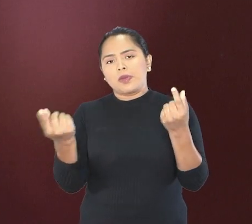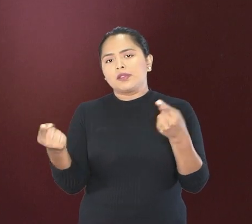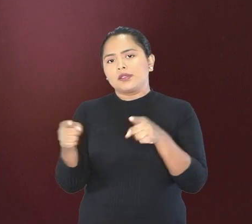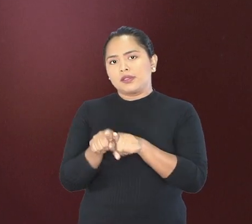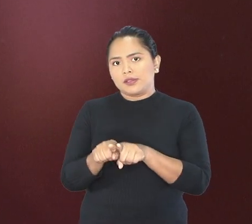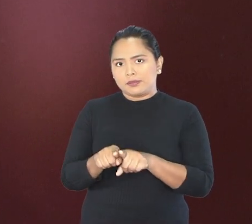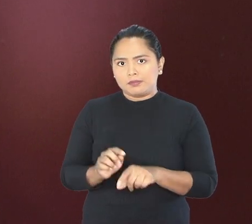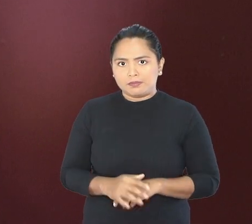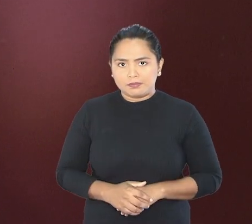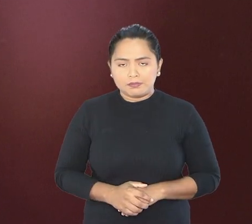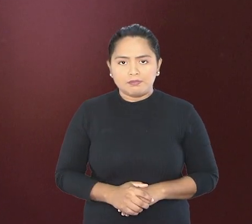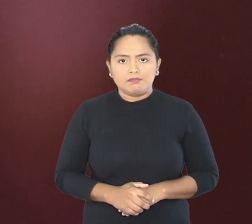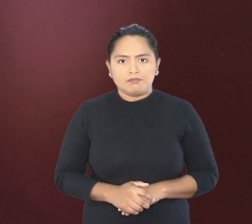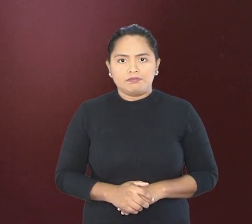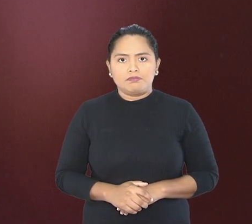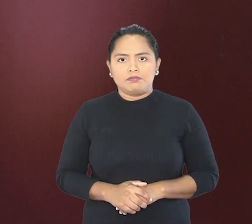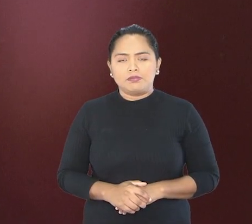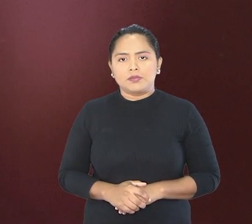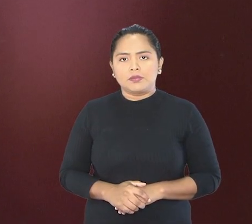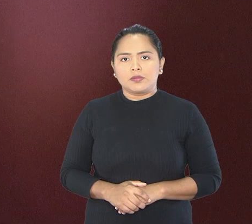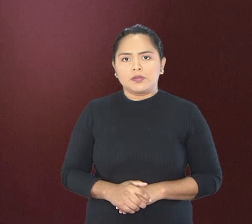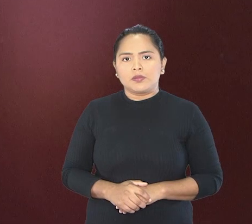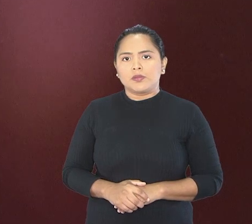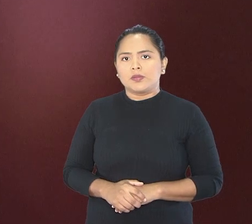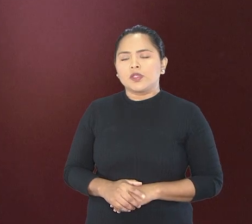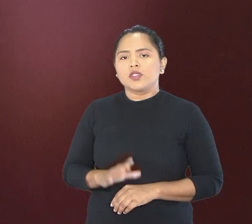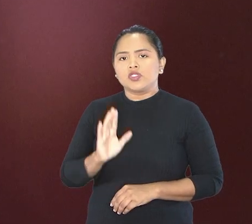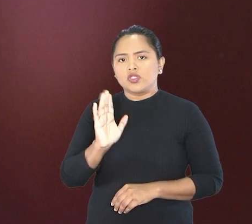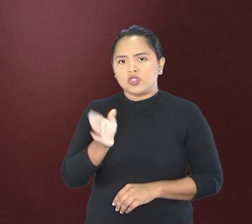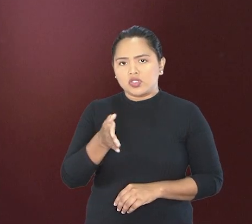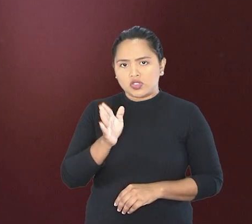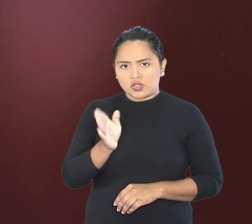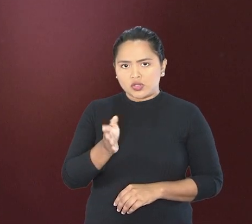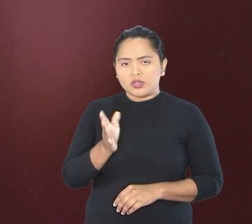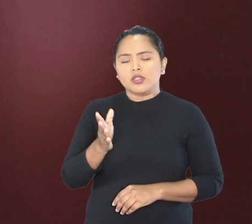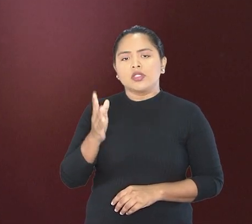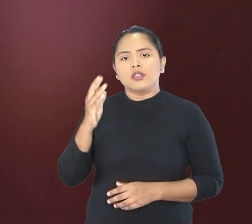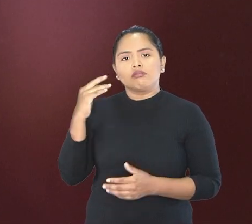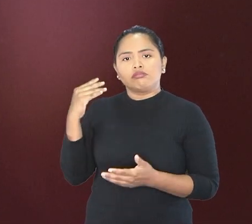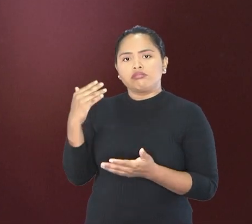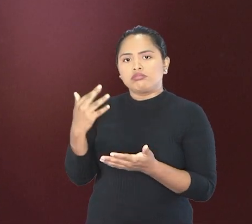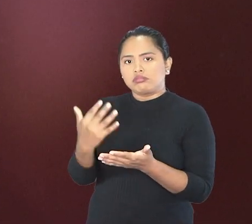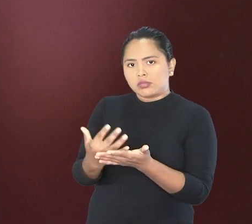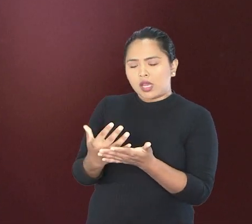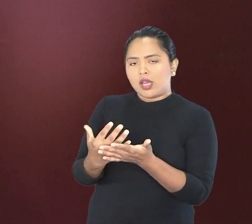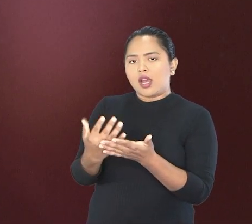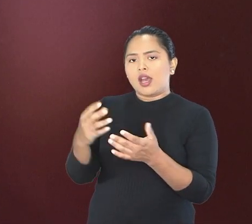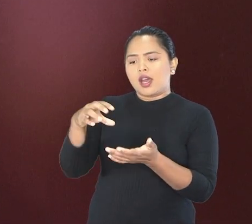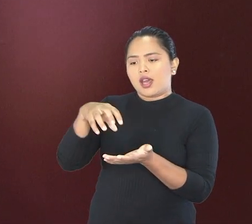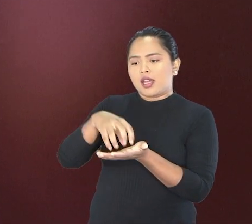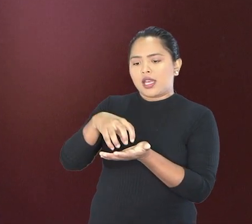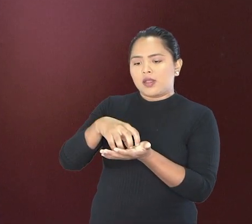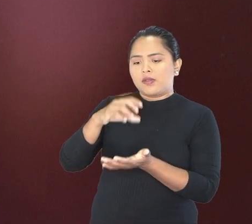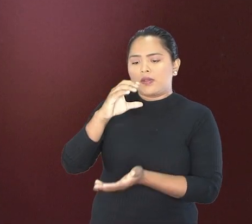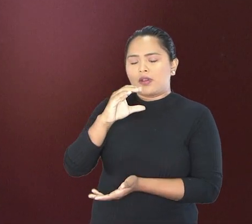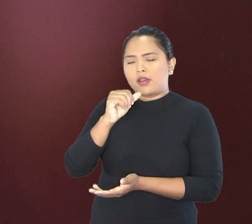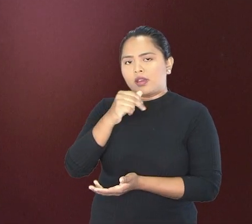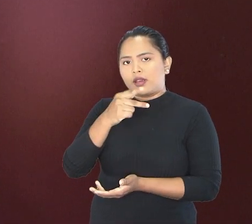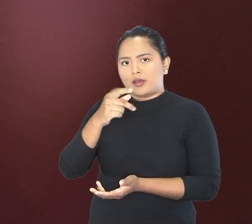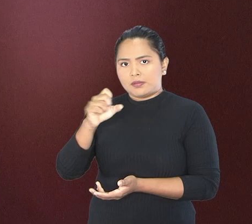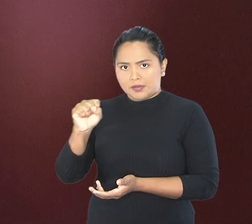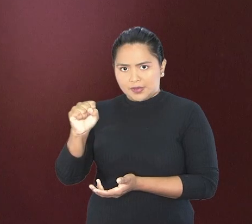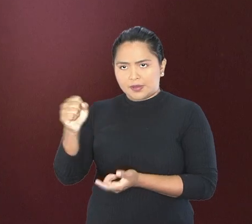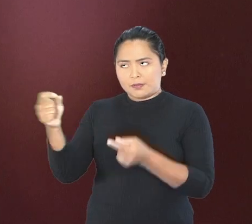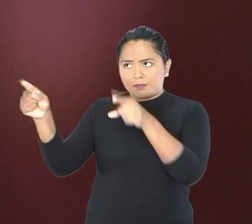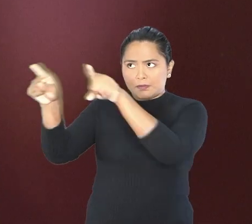Exato. Já há um tempo a CAPES vem ampliando as parcerias com outros órgãos ou entidades, tendo em vista